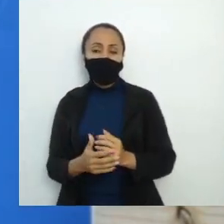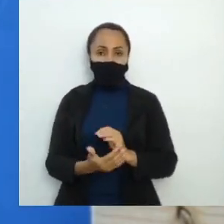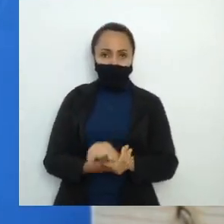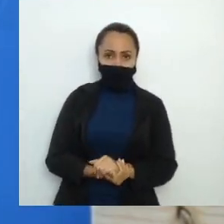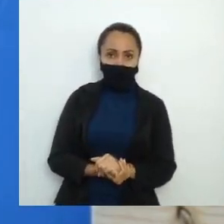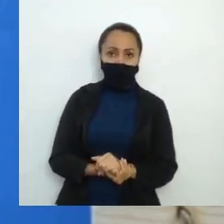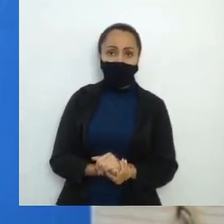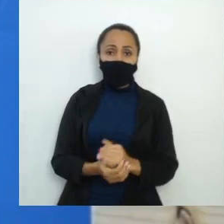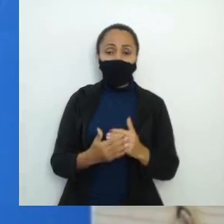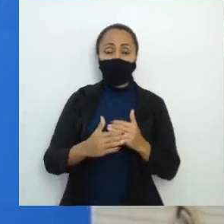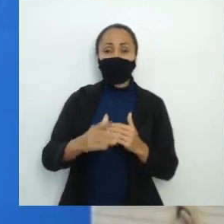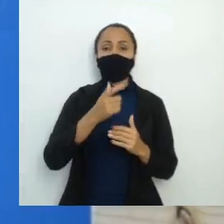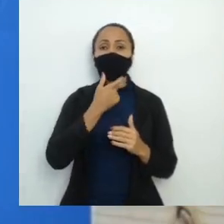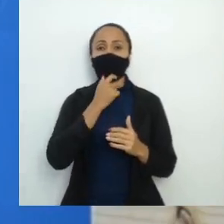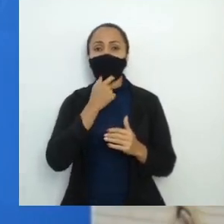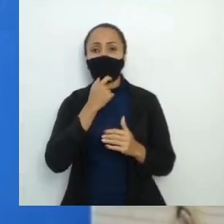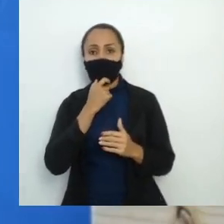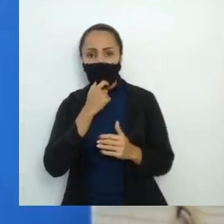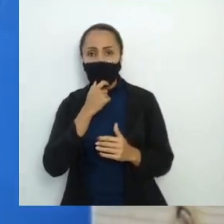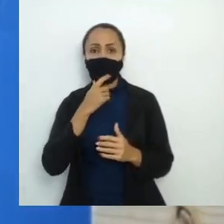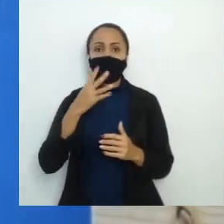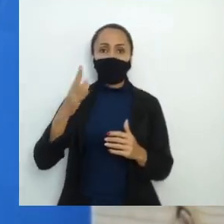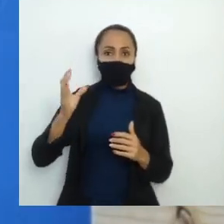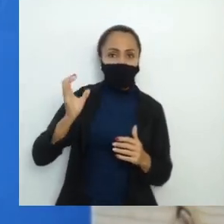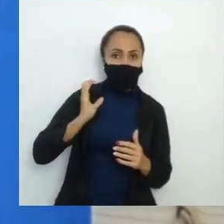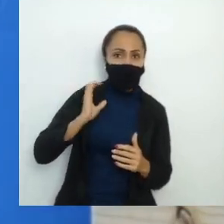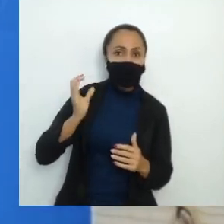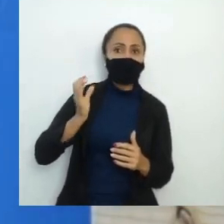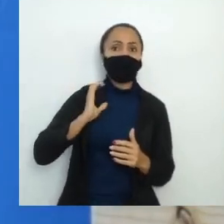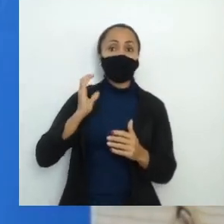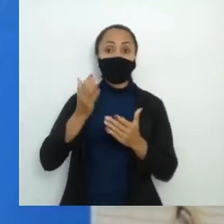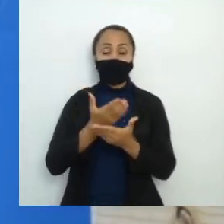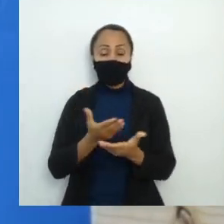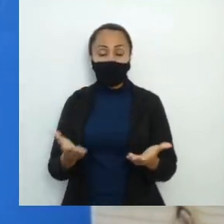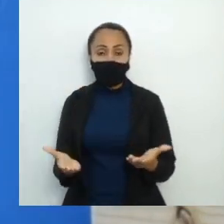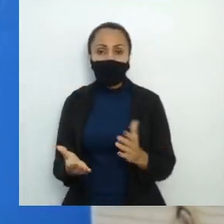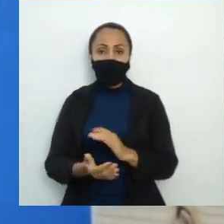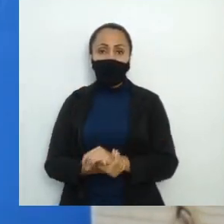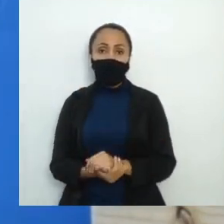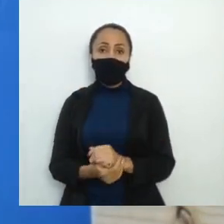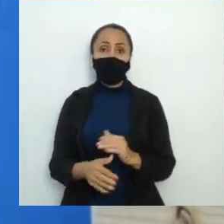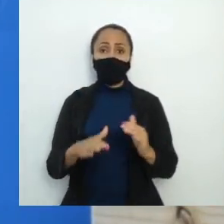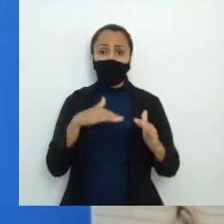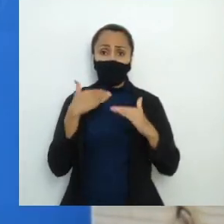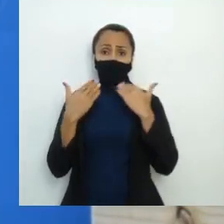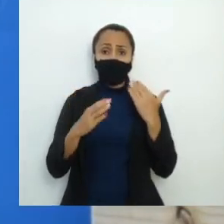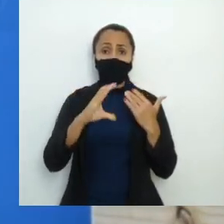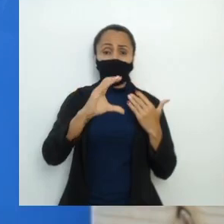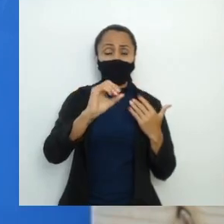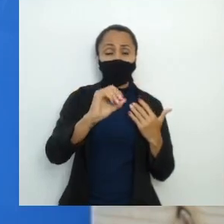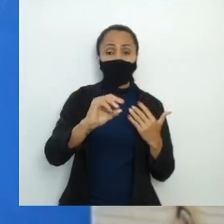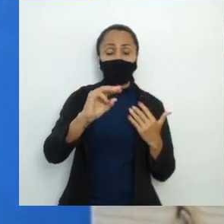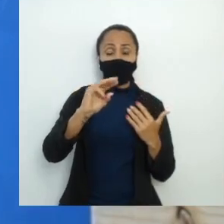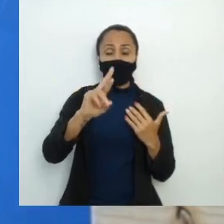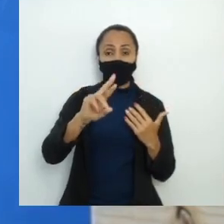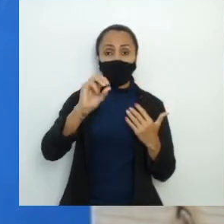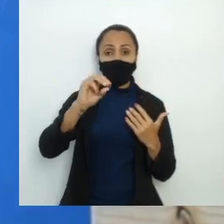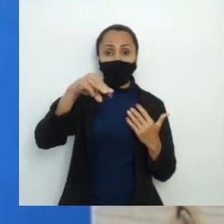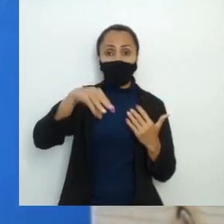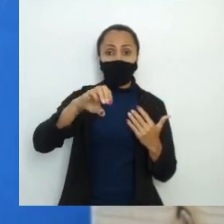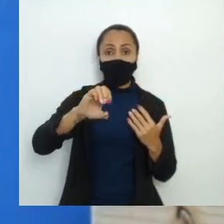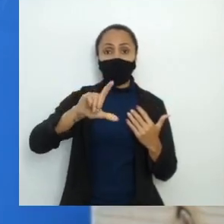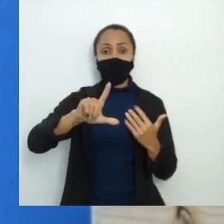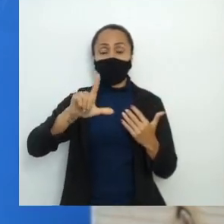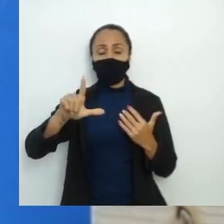a Inglaterra vai ficando cada vez mais rica. E com a morte do Oliver Cromwell, né, que descumpriu aí o seu papel